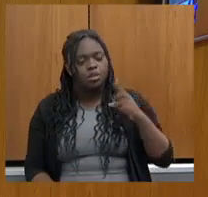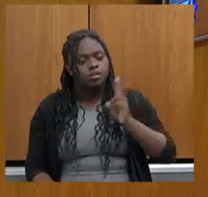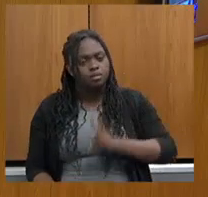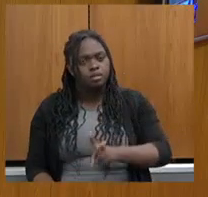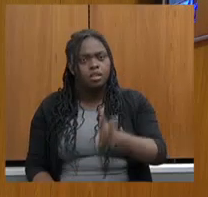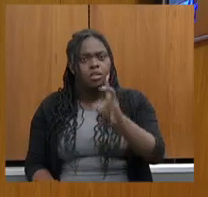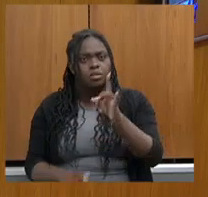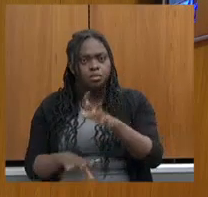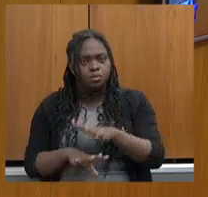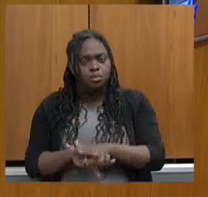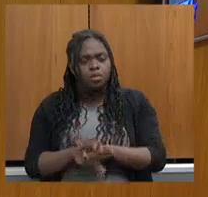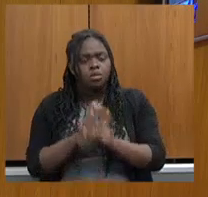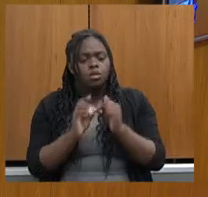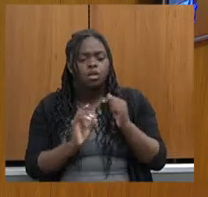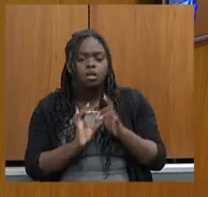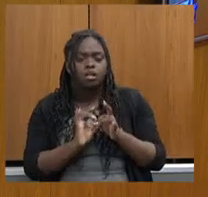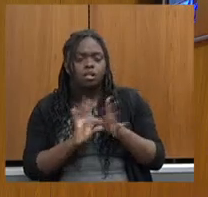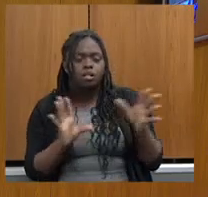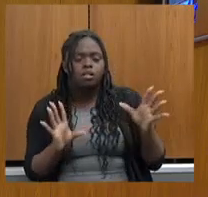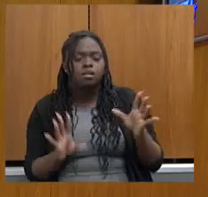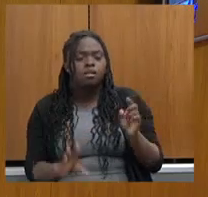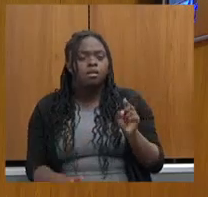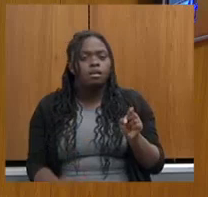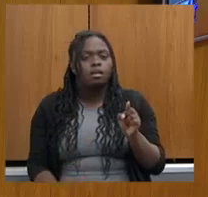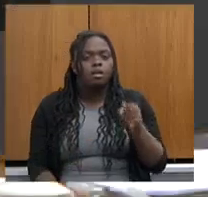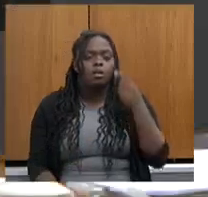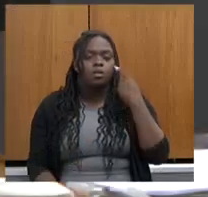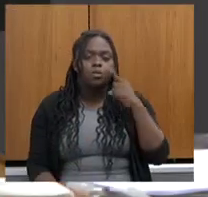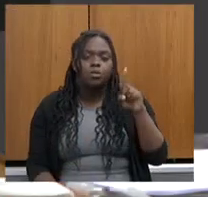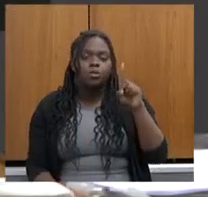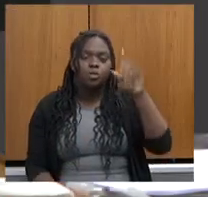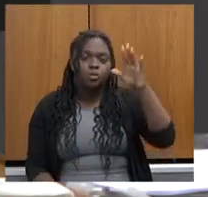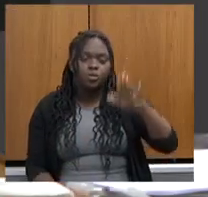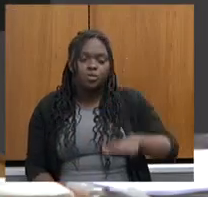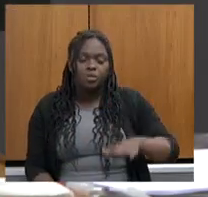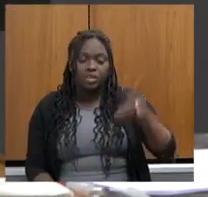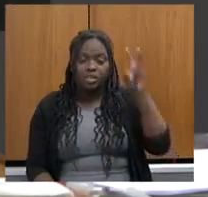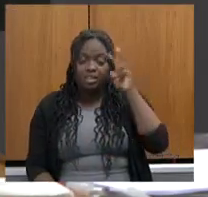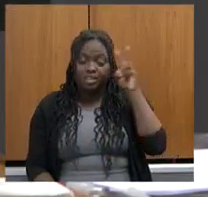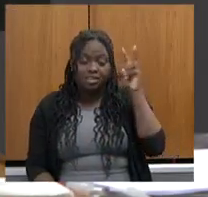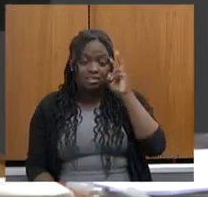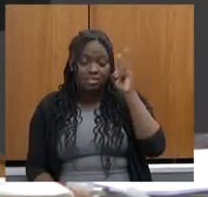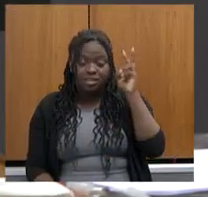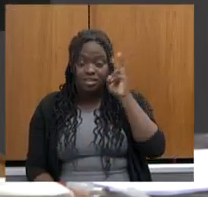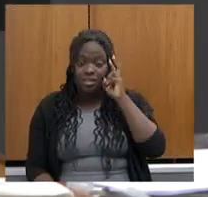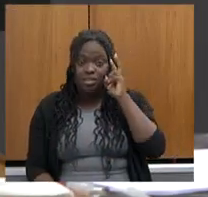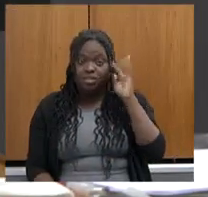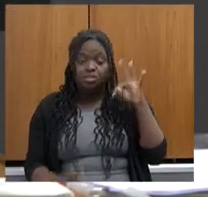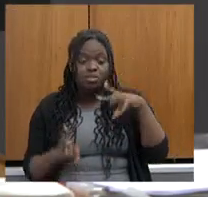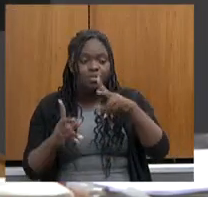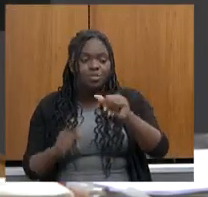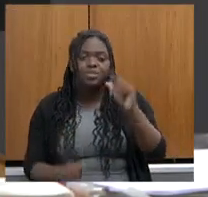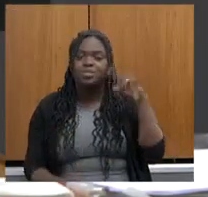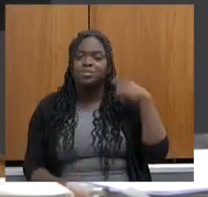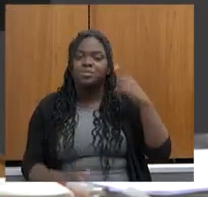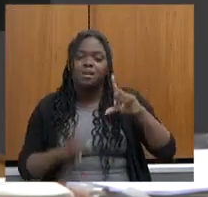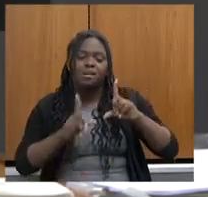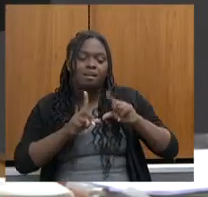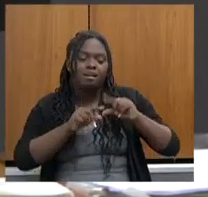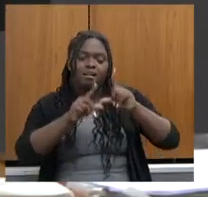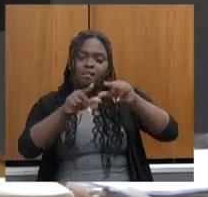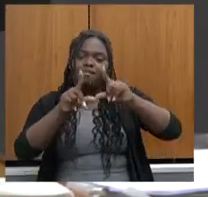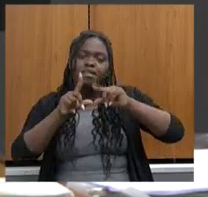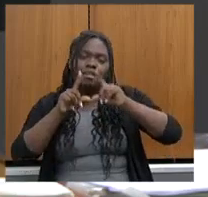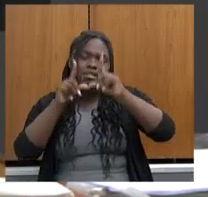deixou quando eu esteve por último à tarde quinta-feira os deputados todos viajando não é